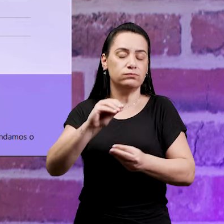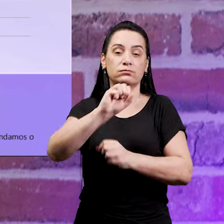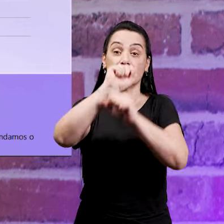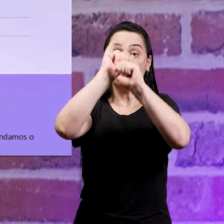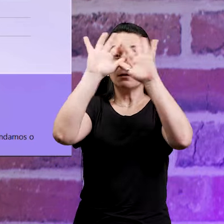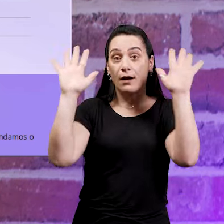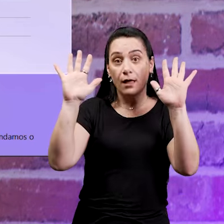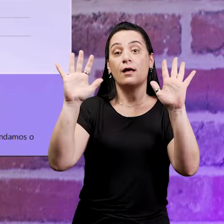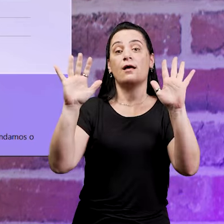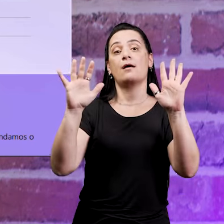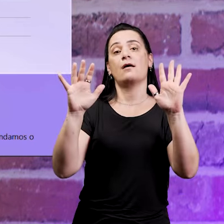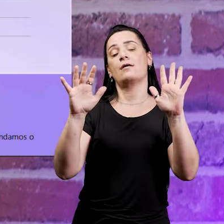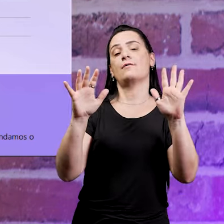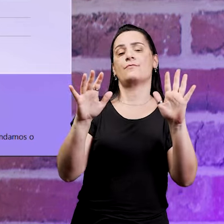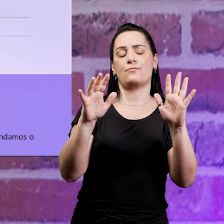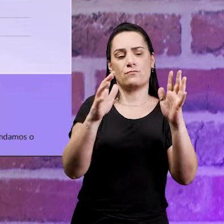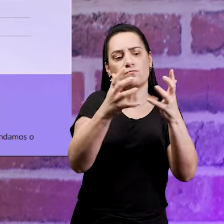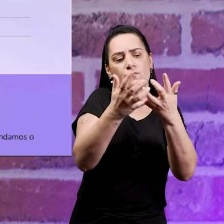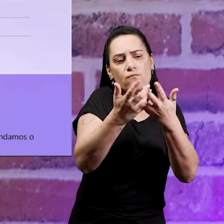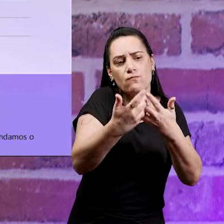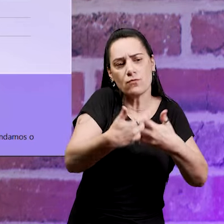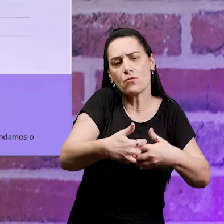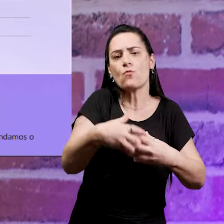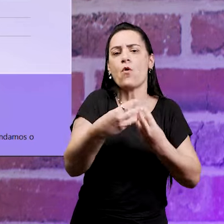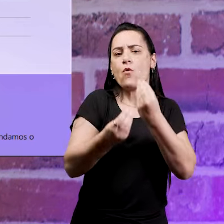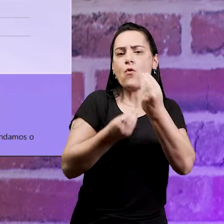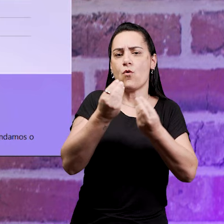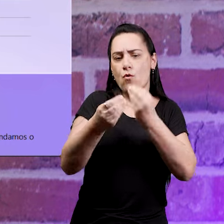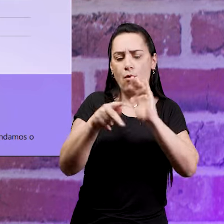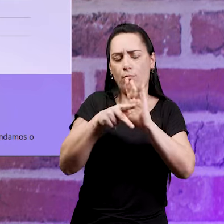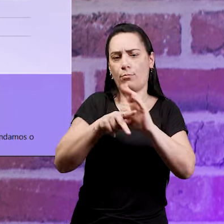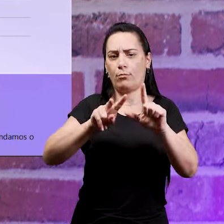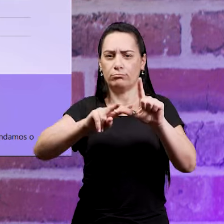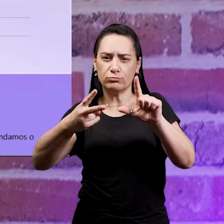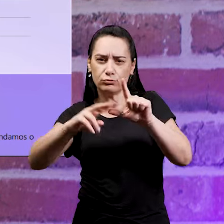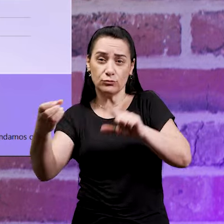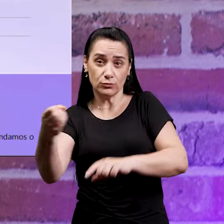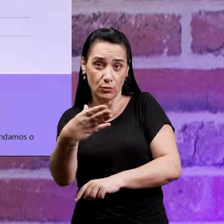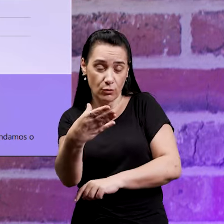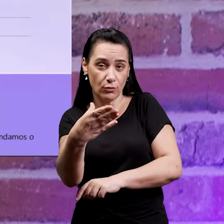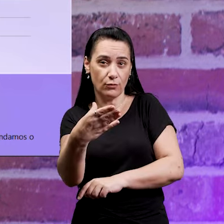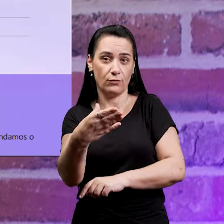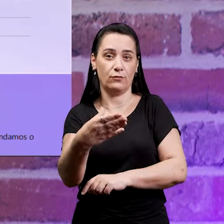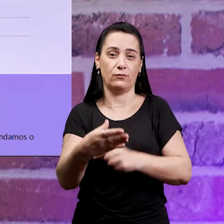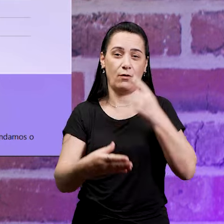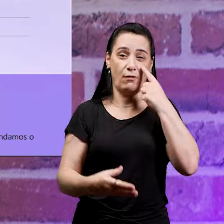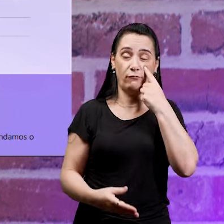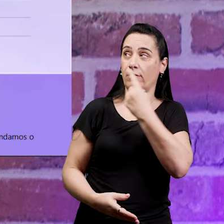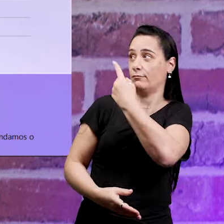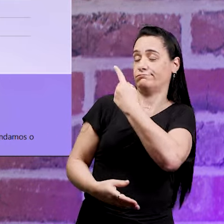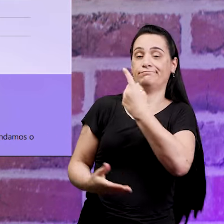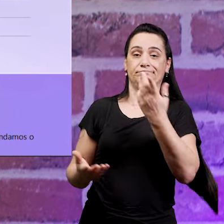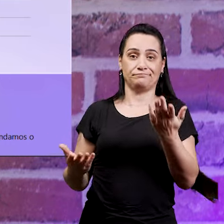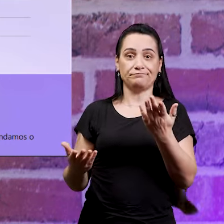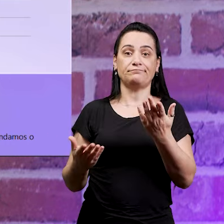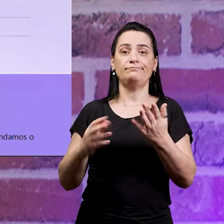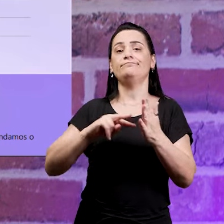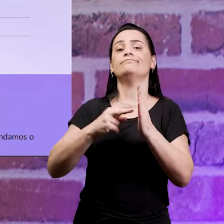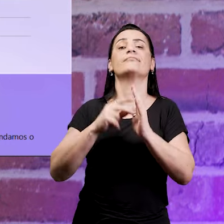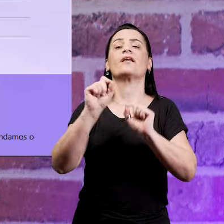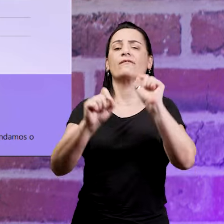mais antenados sobre os recursos que vocês irão ganhar com essa versão que é o Teams Essentials. Como vocês podem